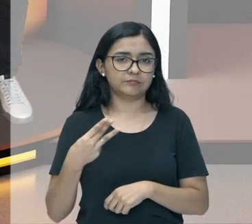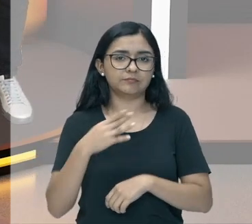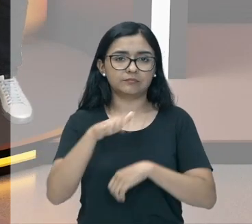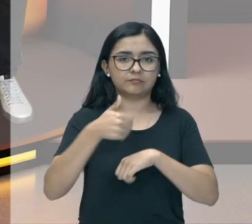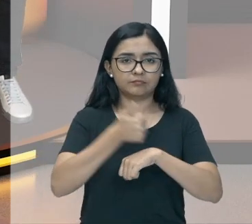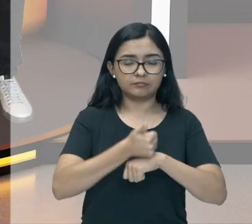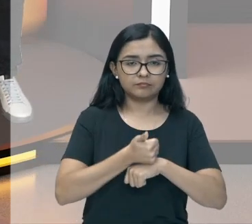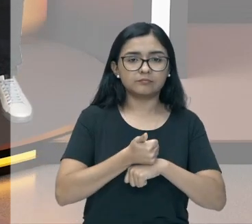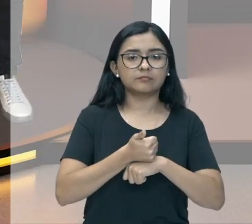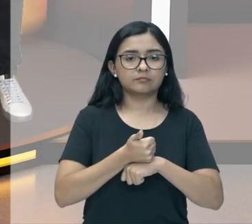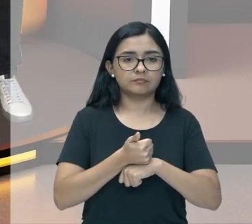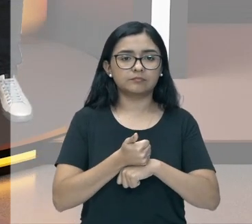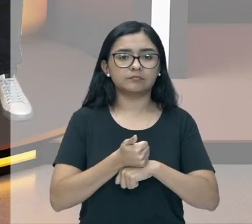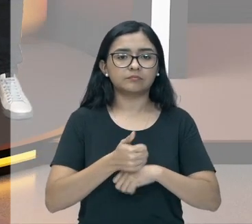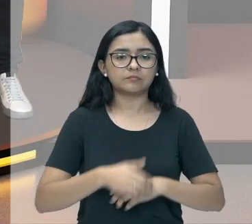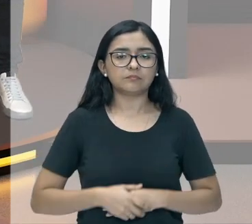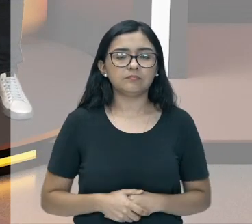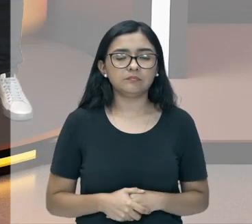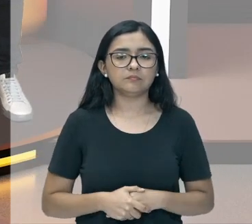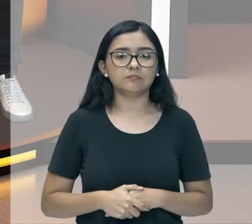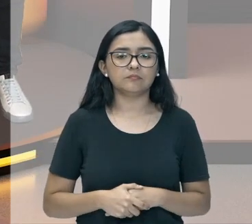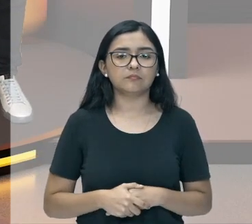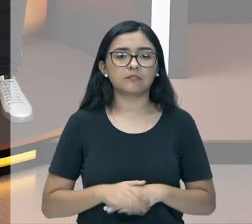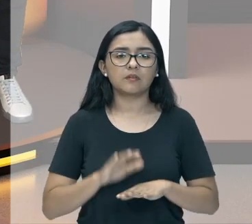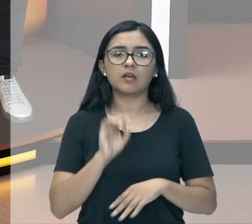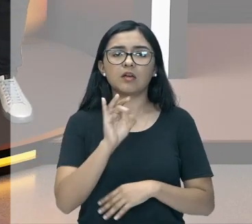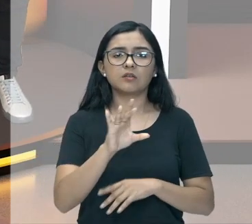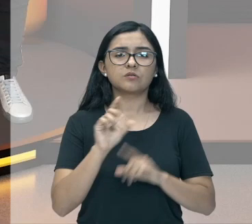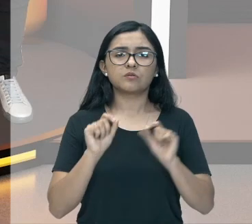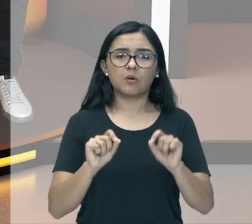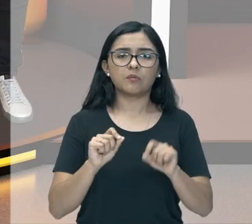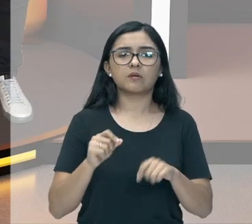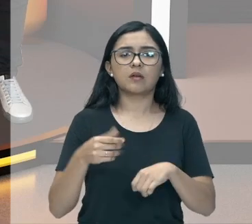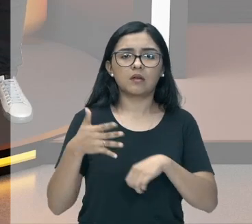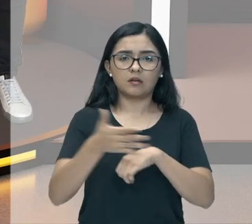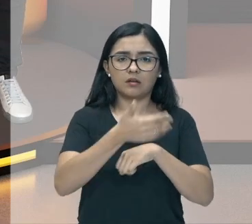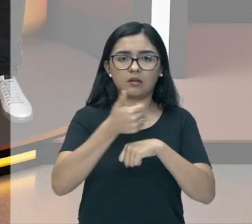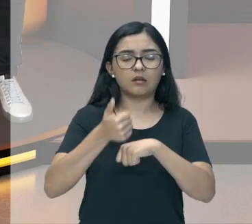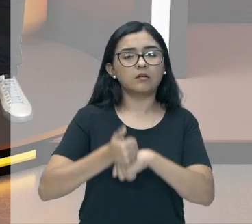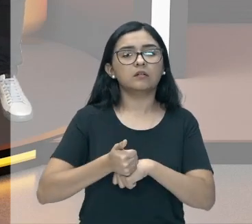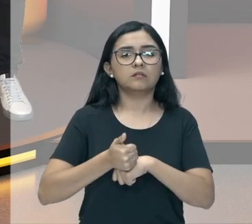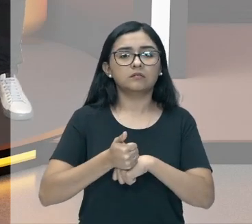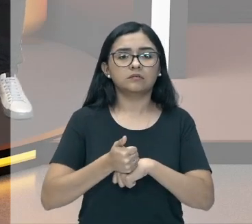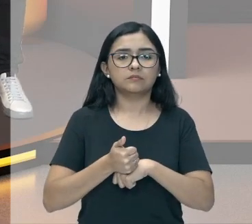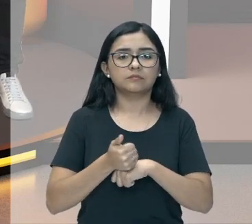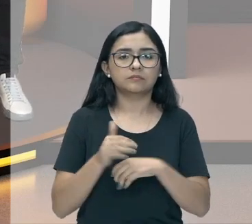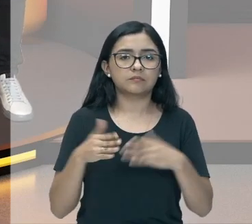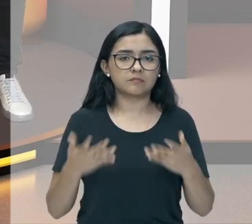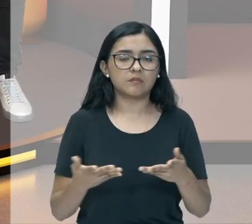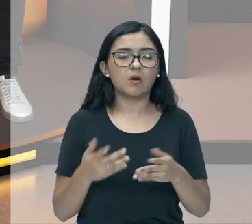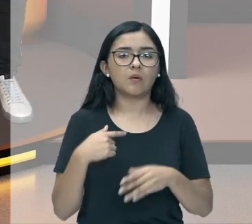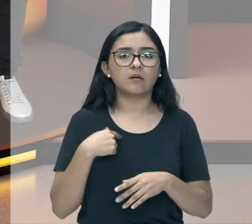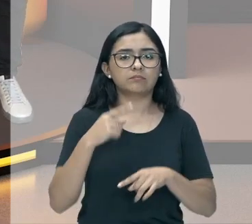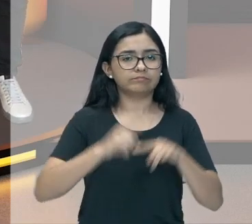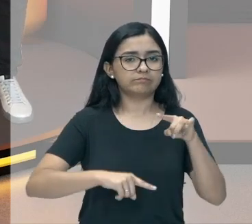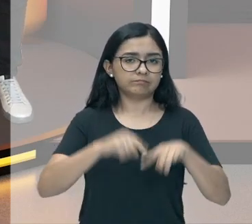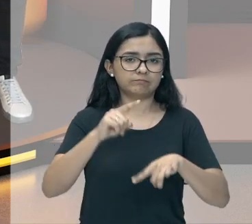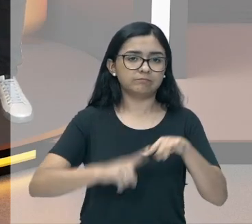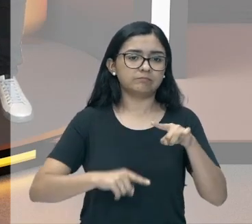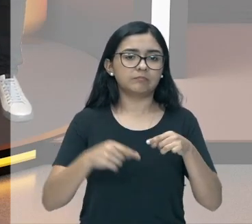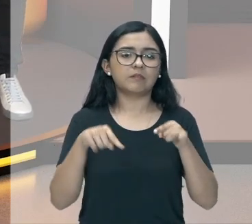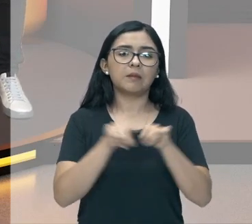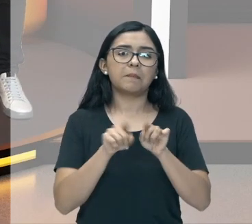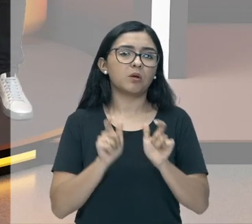a negligência salutar. Essas colônias eram vistas como possessão, não é isso? E lugar para